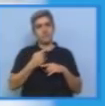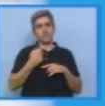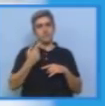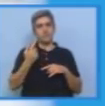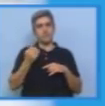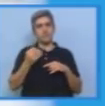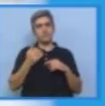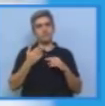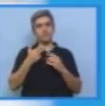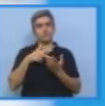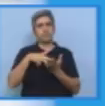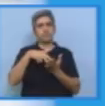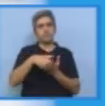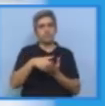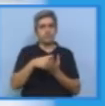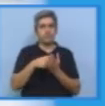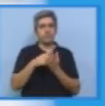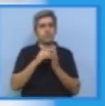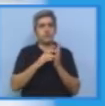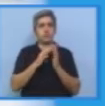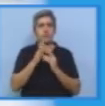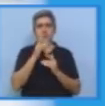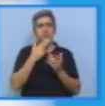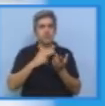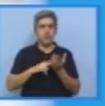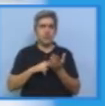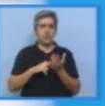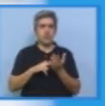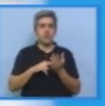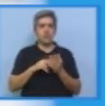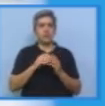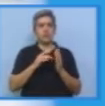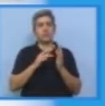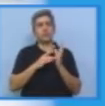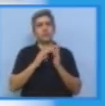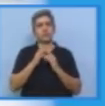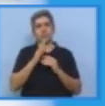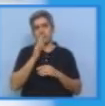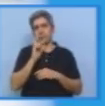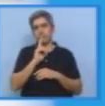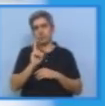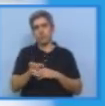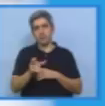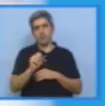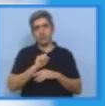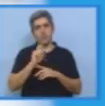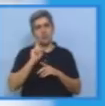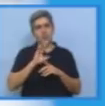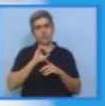prostrar-se diante de Jesus e disse-lhe a verdade. Jesus respondeu-lhe: "Minha